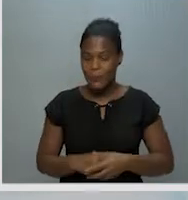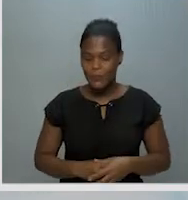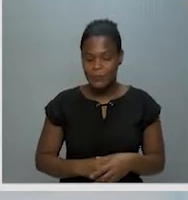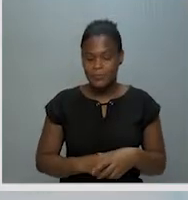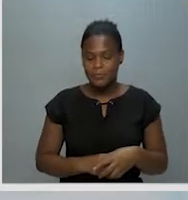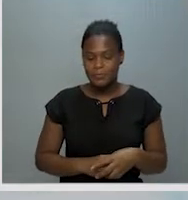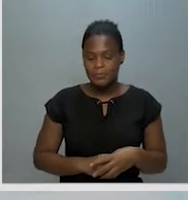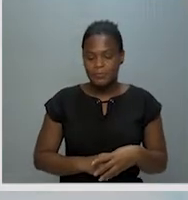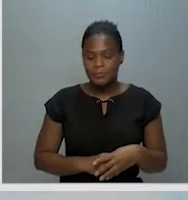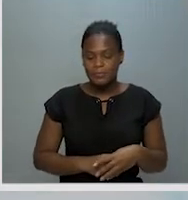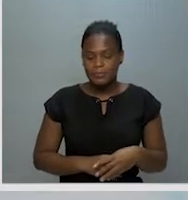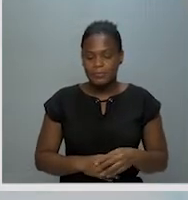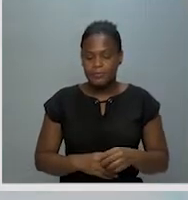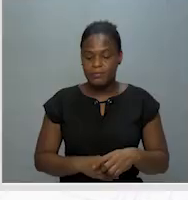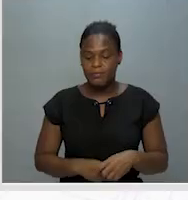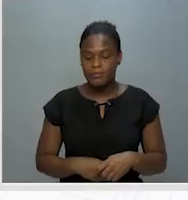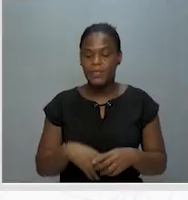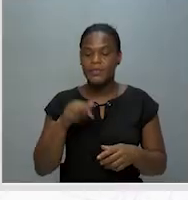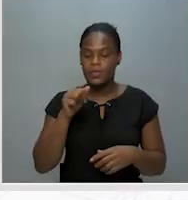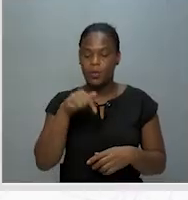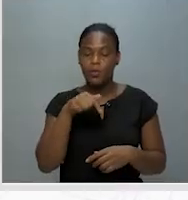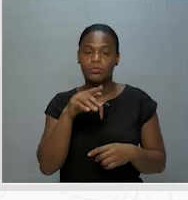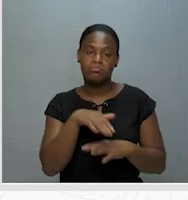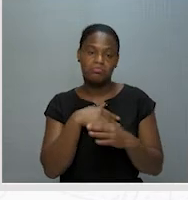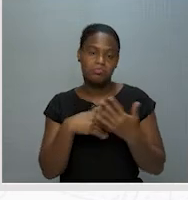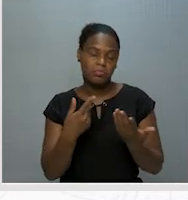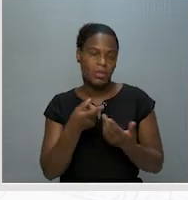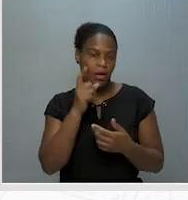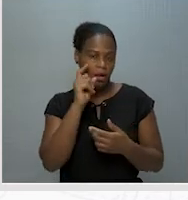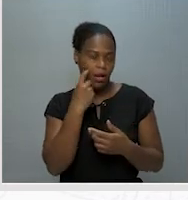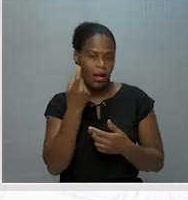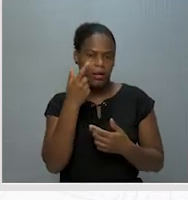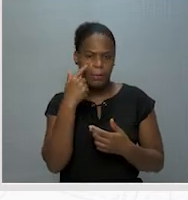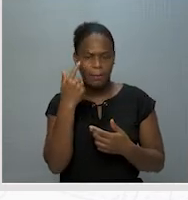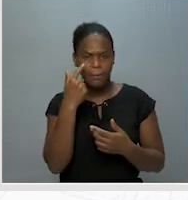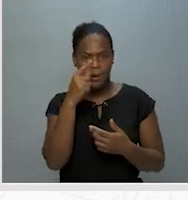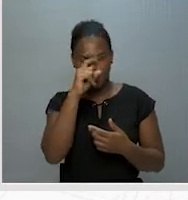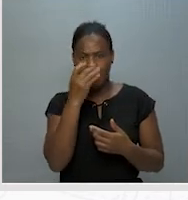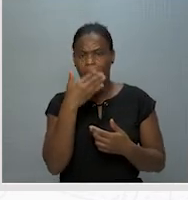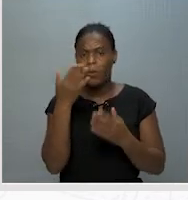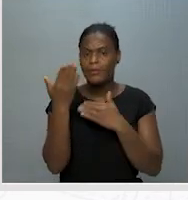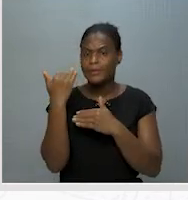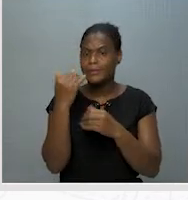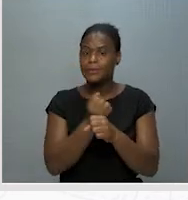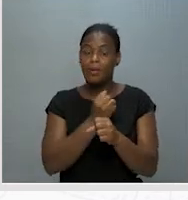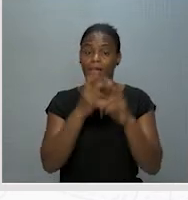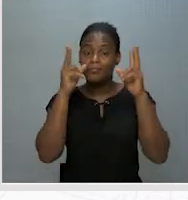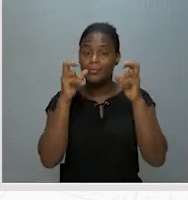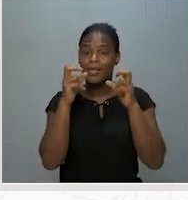atenção. Exatamente, hoje vamos fazer a consolidação dos conteúdos trabalhados durante as